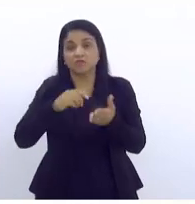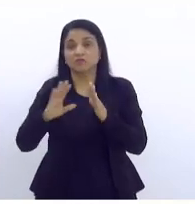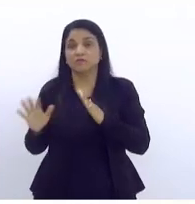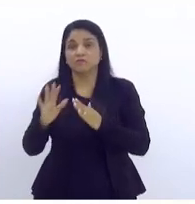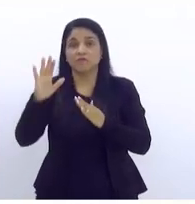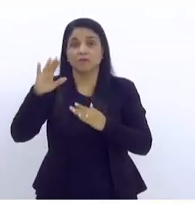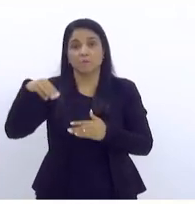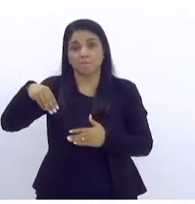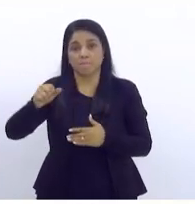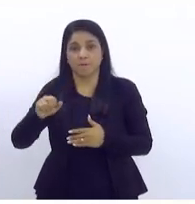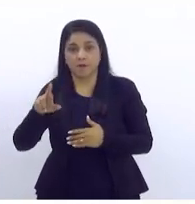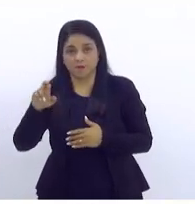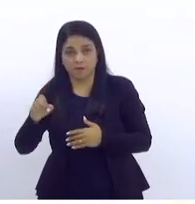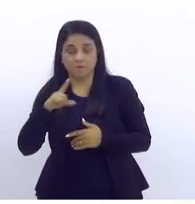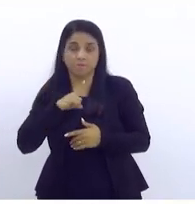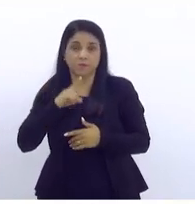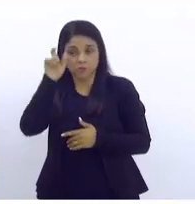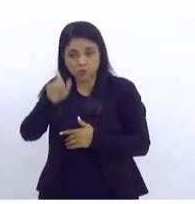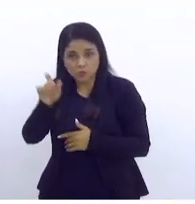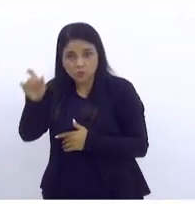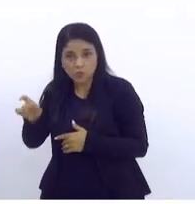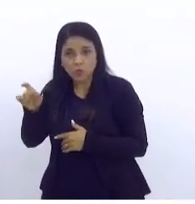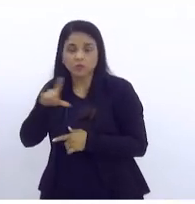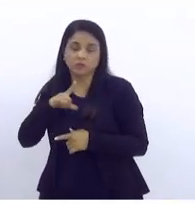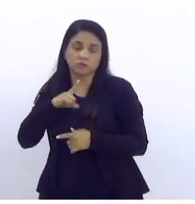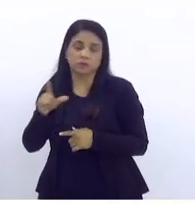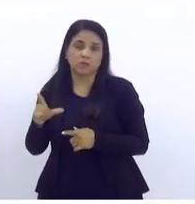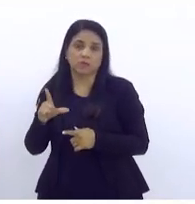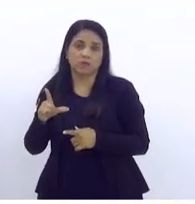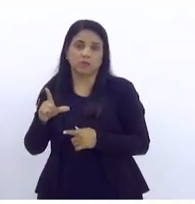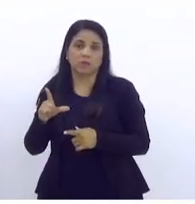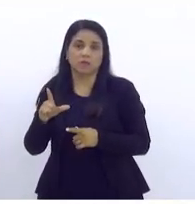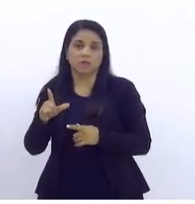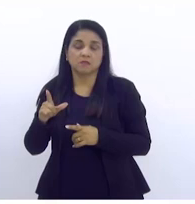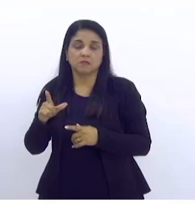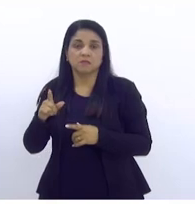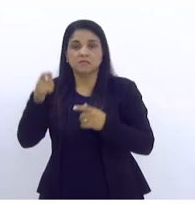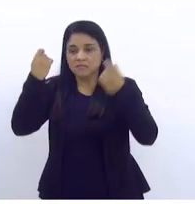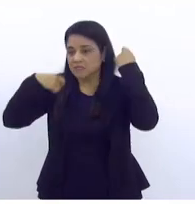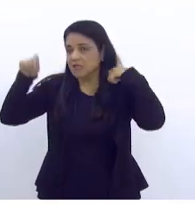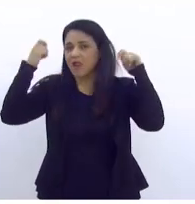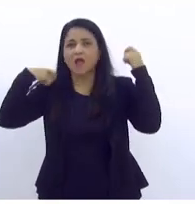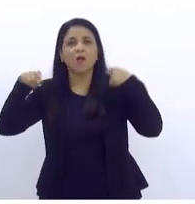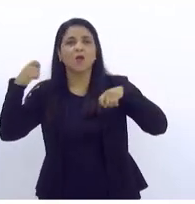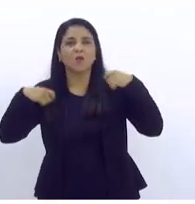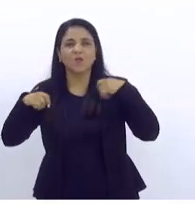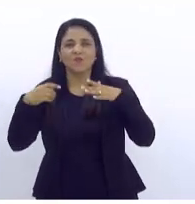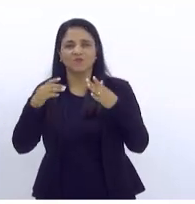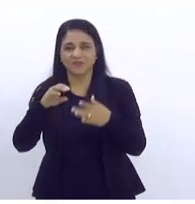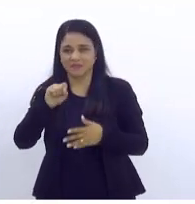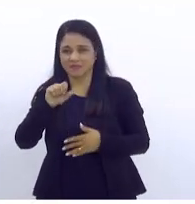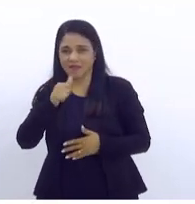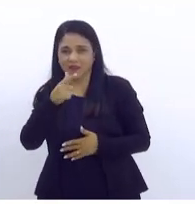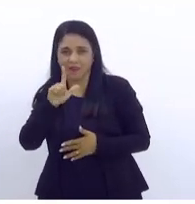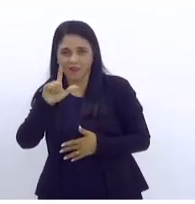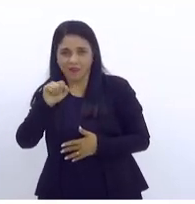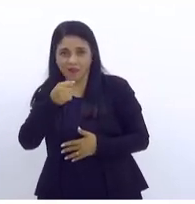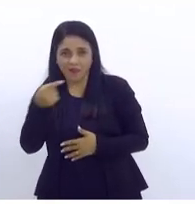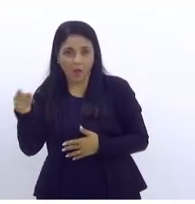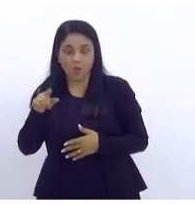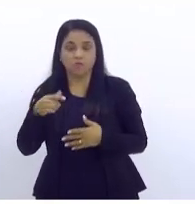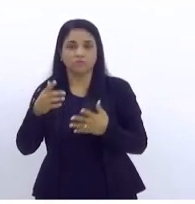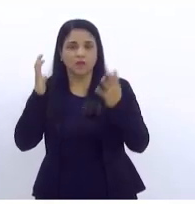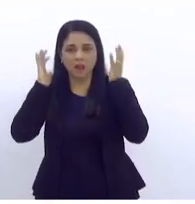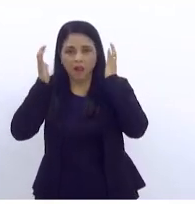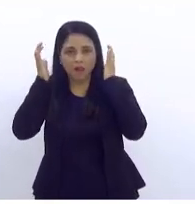e pessoas que têm eh A A A A moradora que tem um salão de cabeleireiro em casa ou seja que lava cabelo das pessoas porque é a única que ela